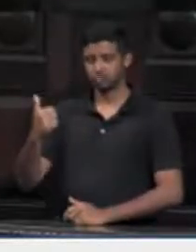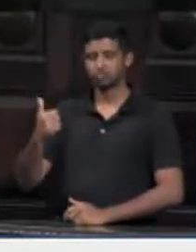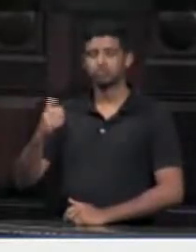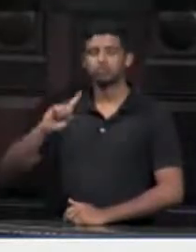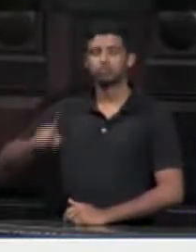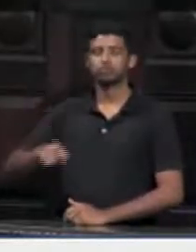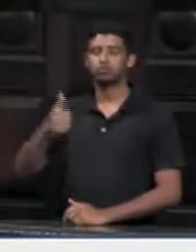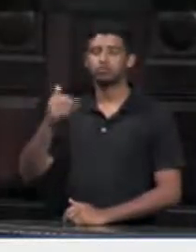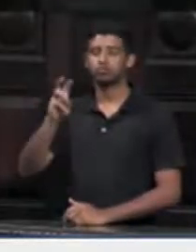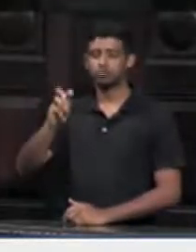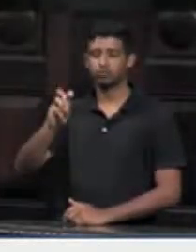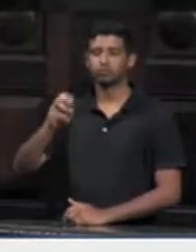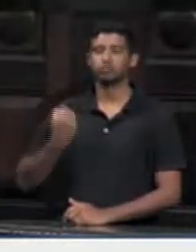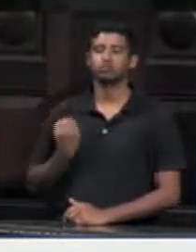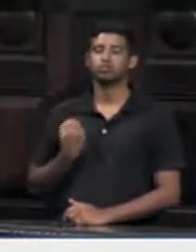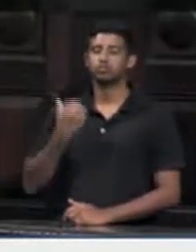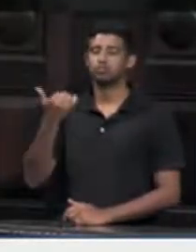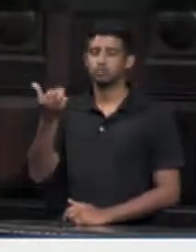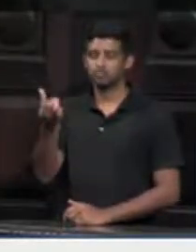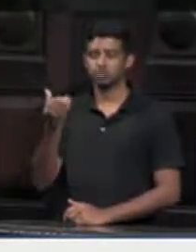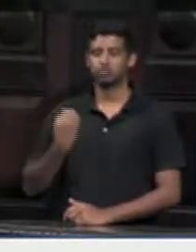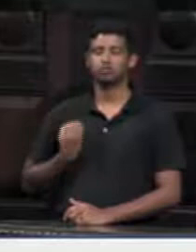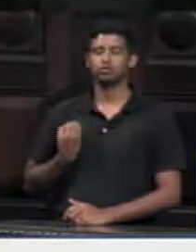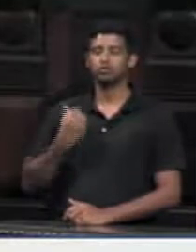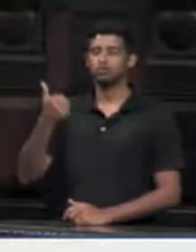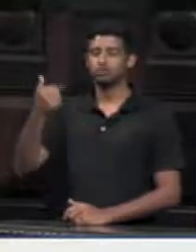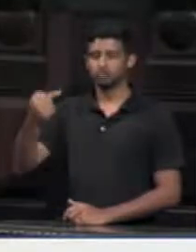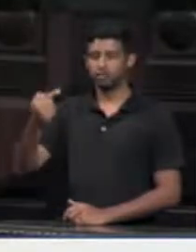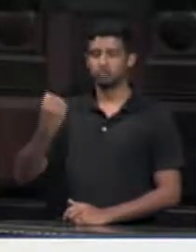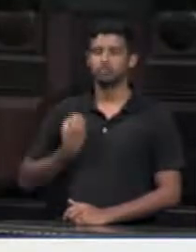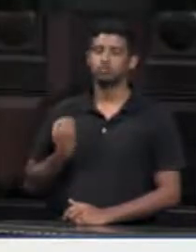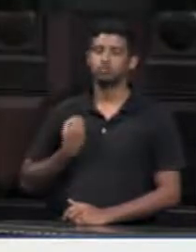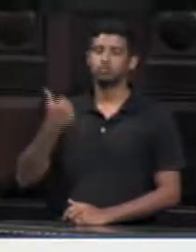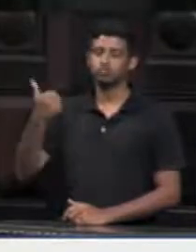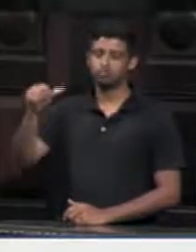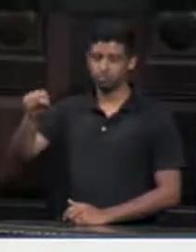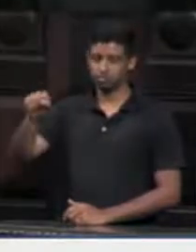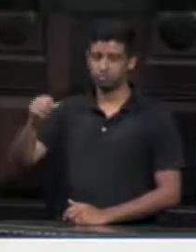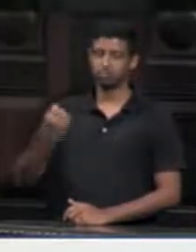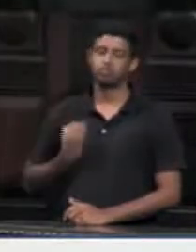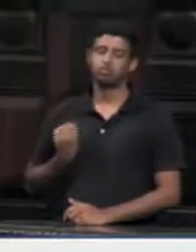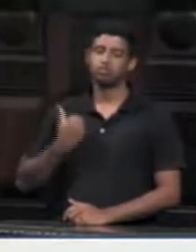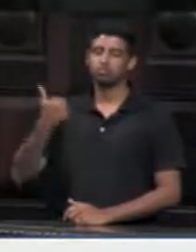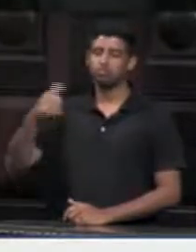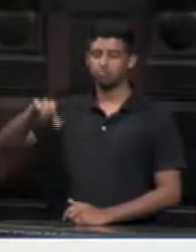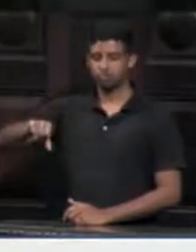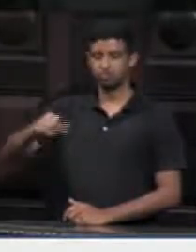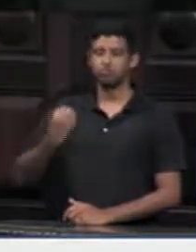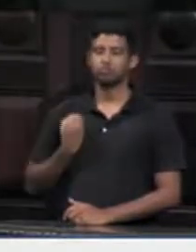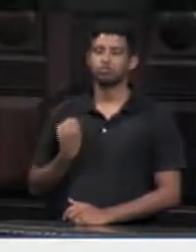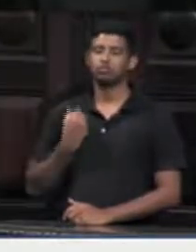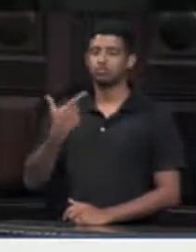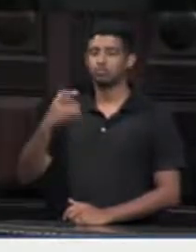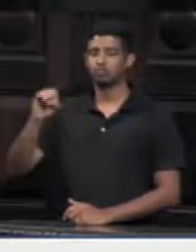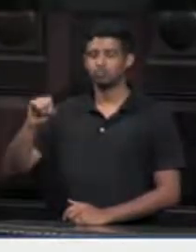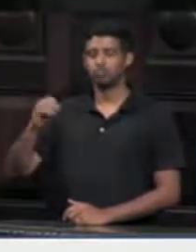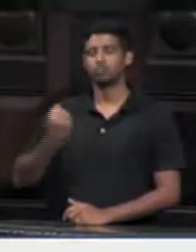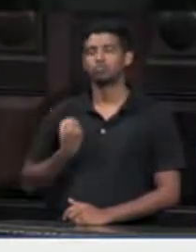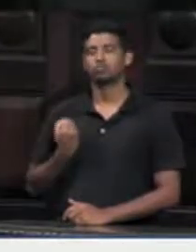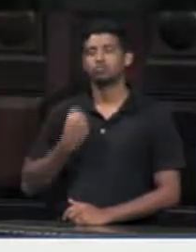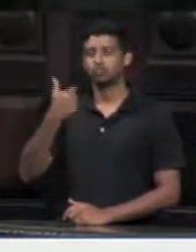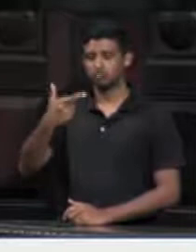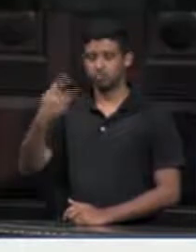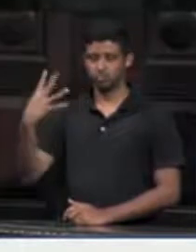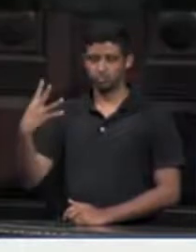15, 16, 17, 18, 19, 20,